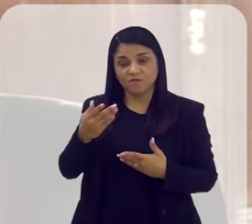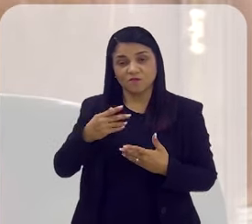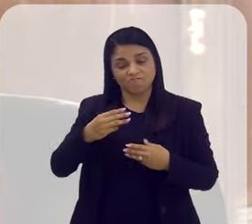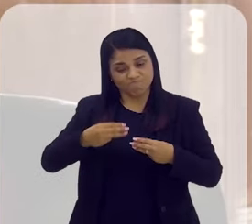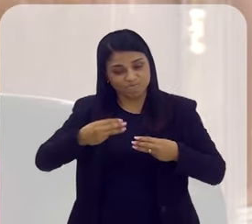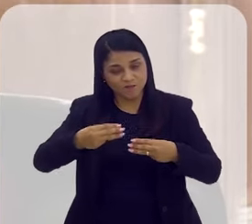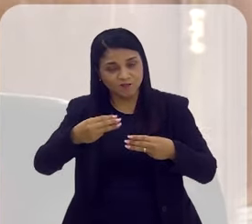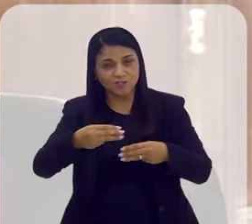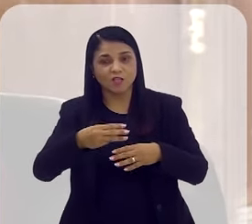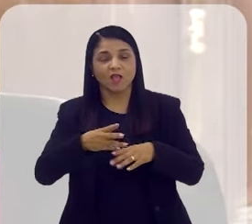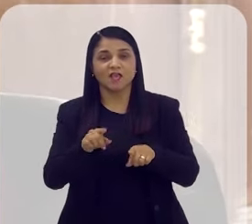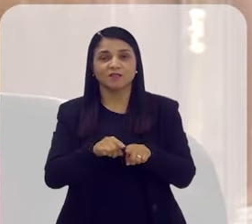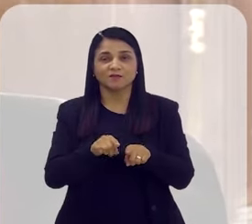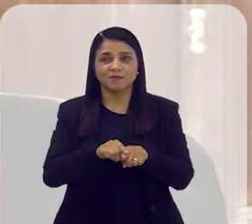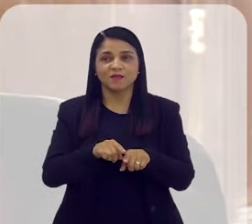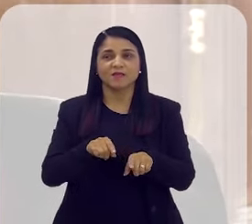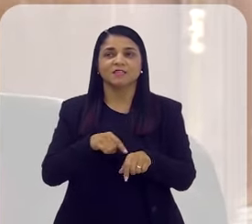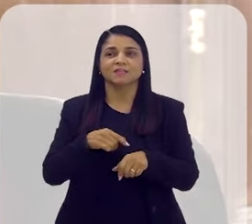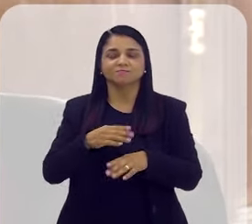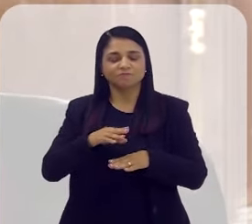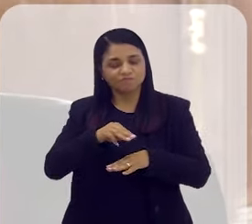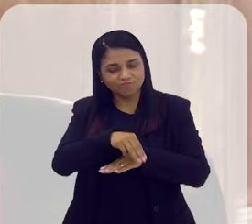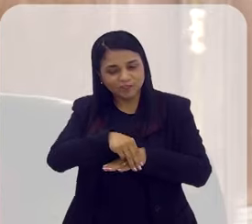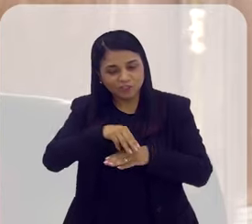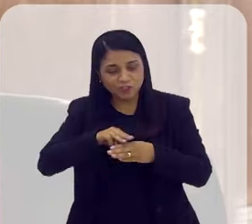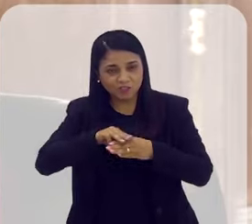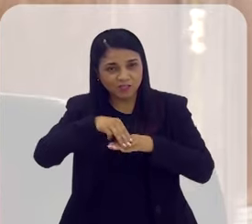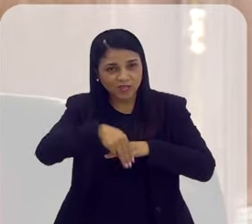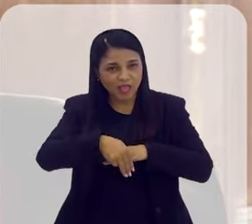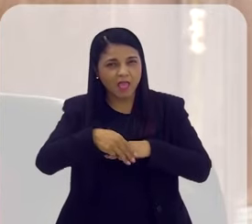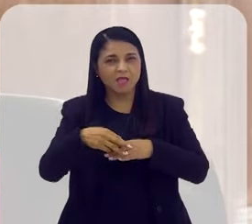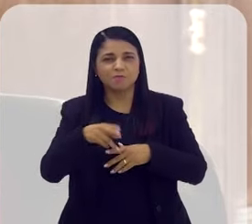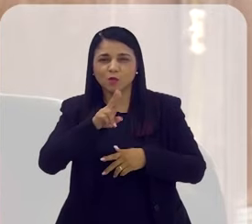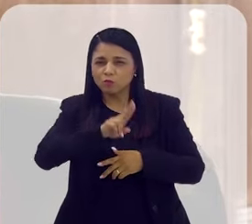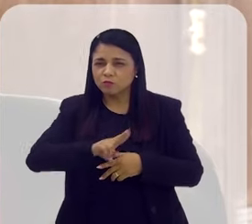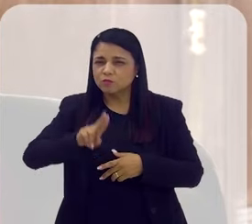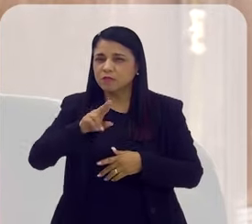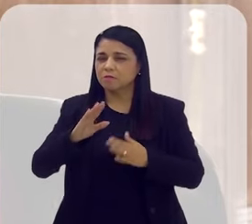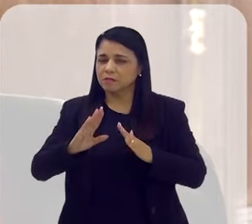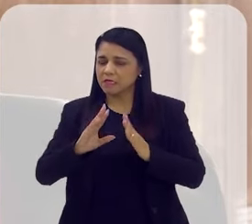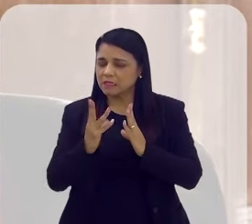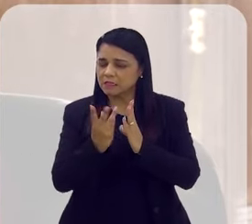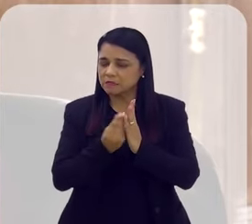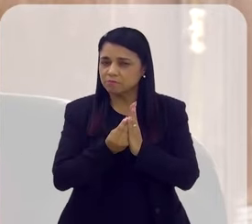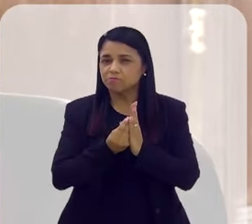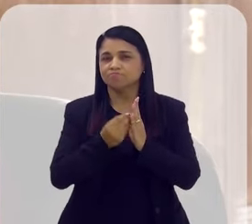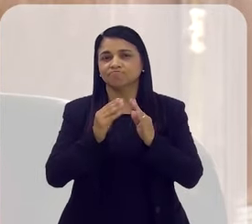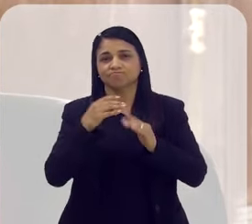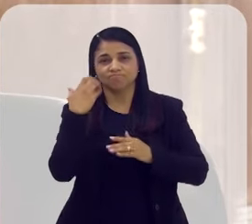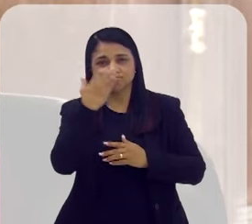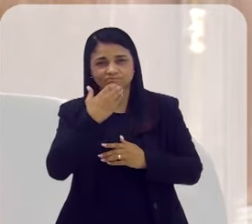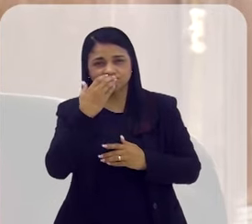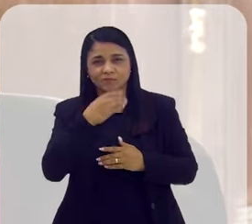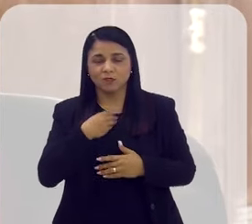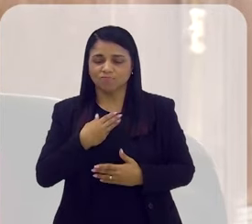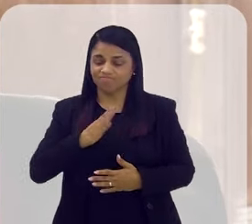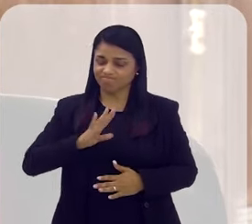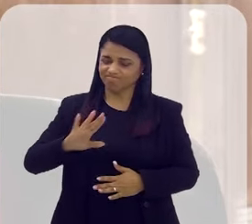chamando para o ministério, para algo mais sério, querendo me usar, querendo me levar para cantar nas igrejas. E eu sempre rejeitava